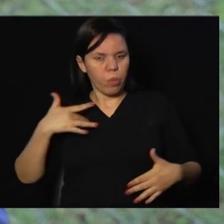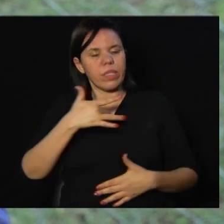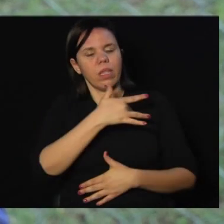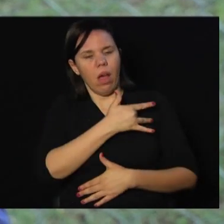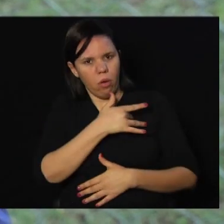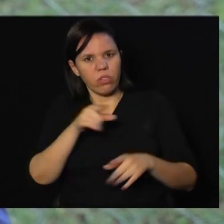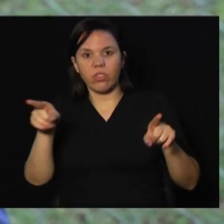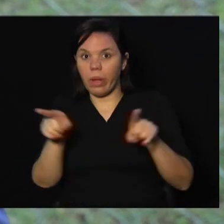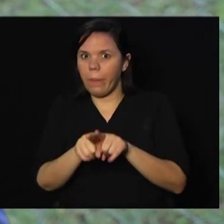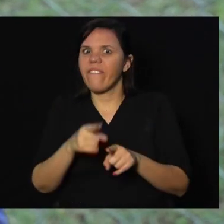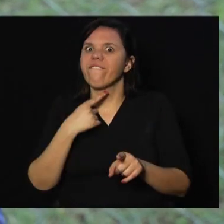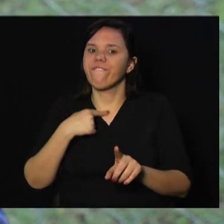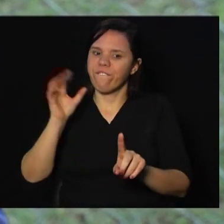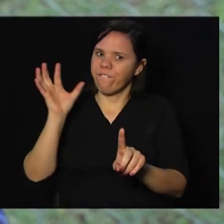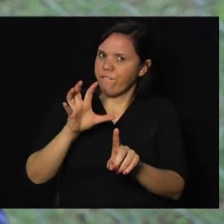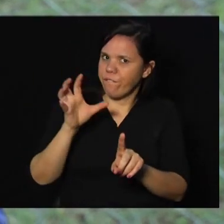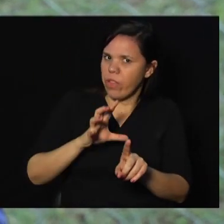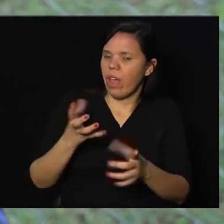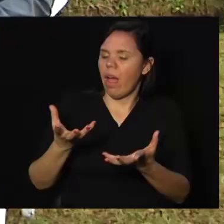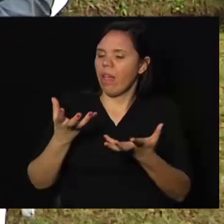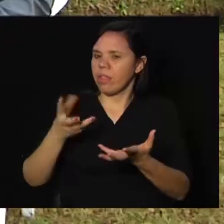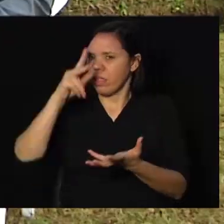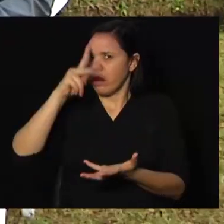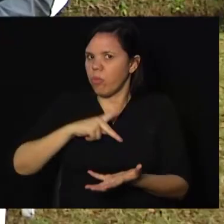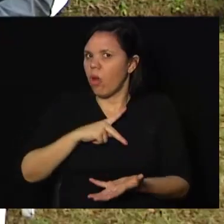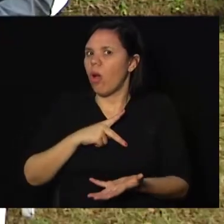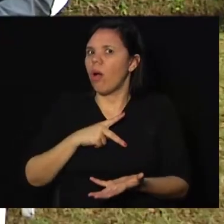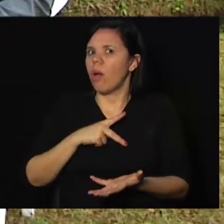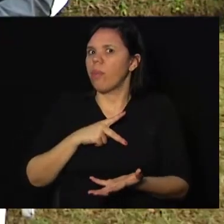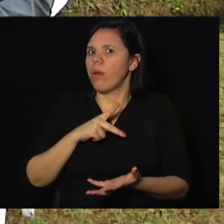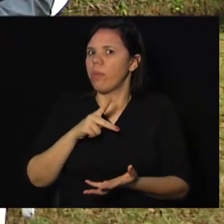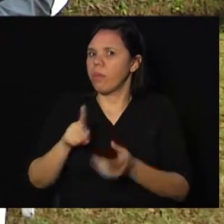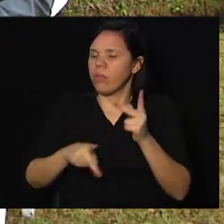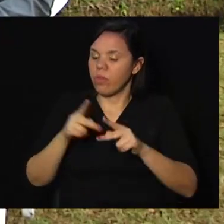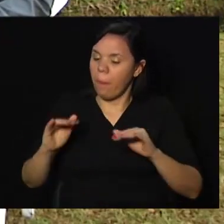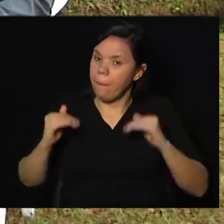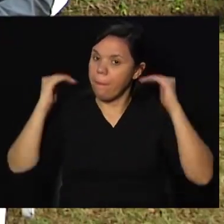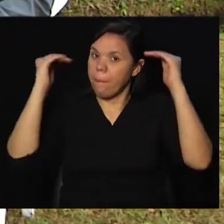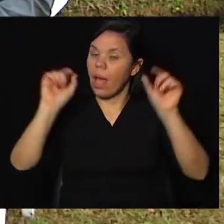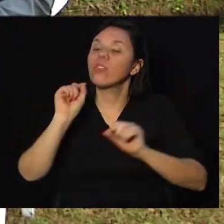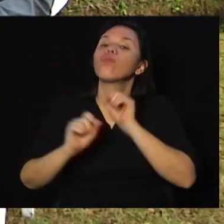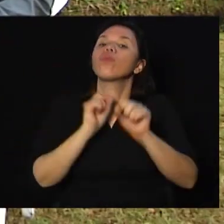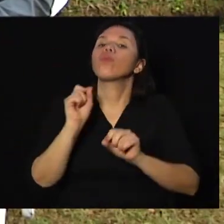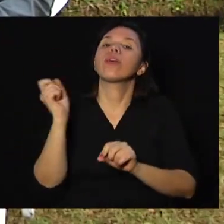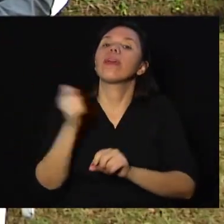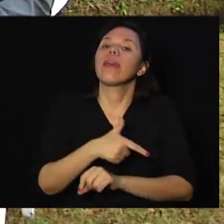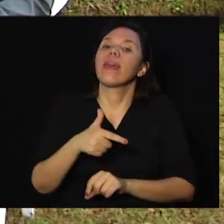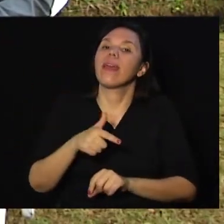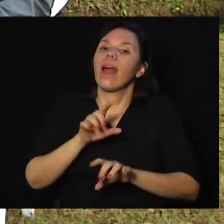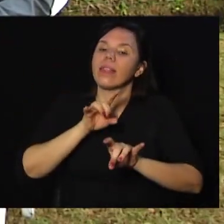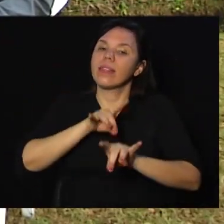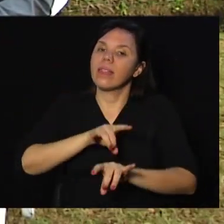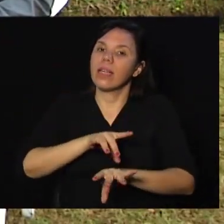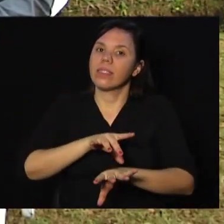né, a vontade, a disposição, sobressai mais a técnica do que a técnica, entendeu? E